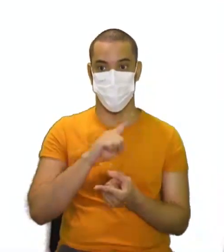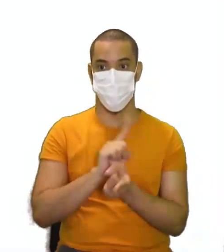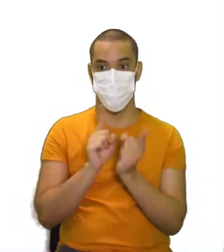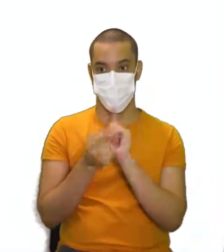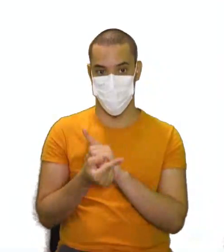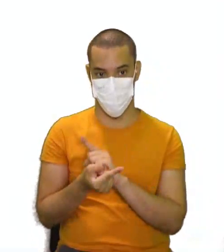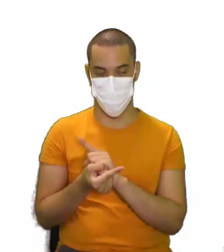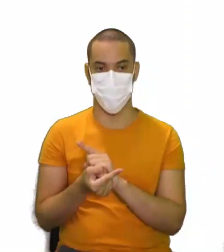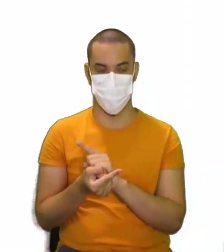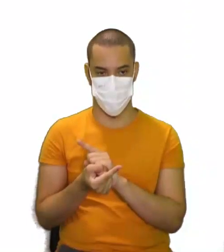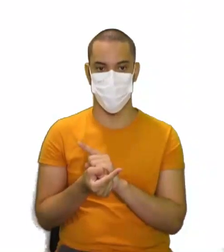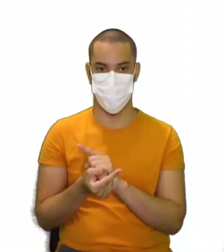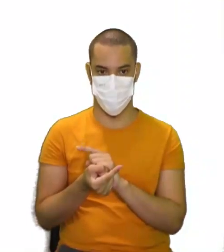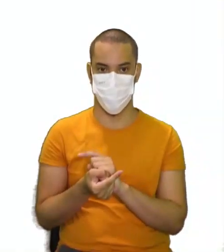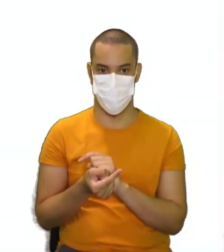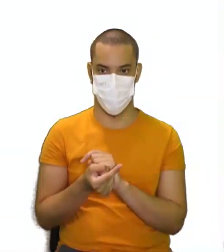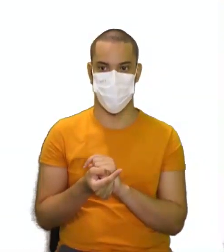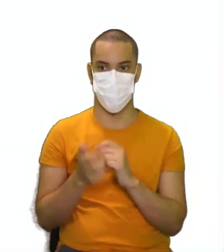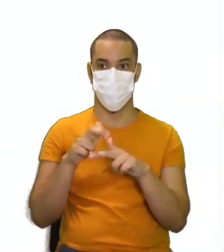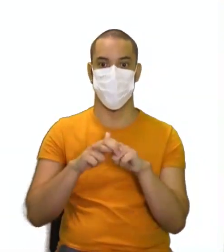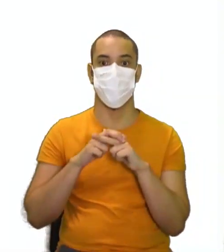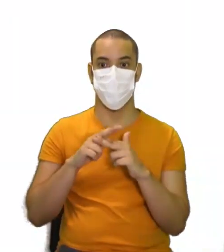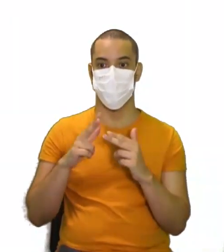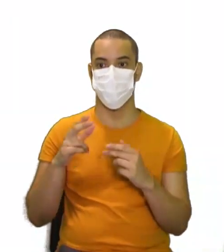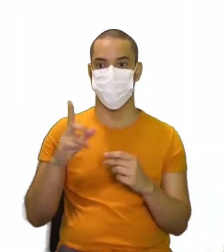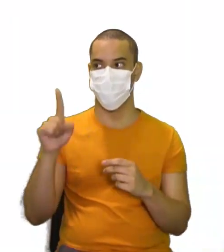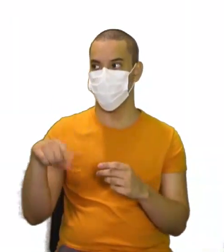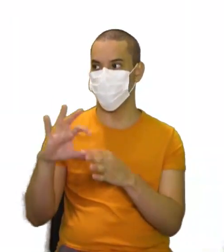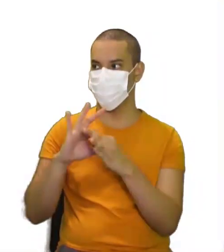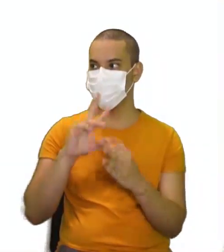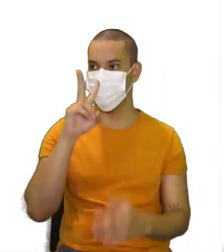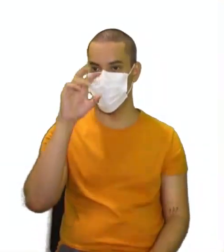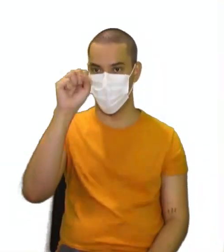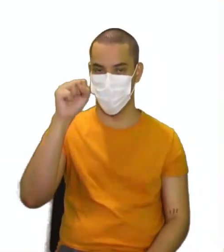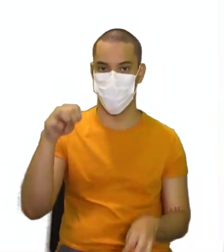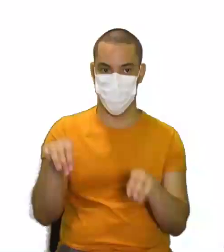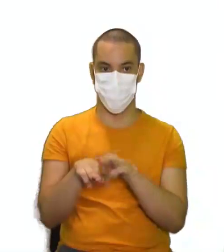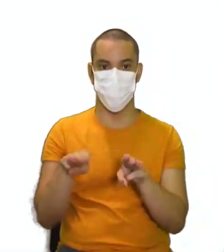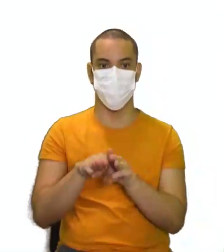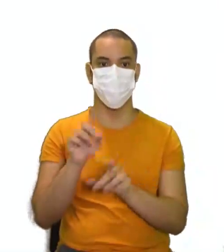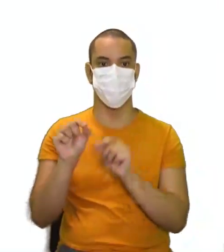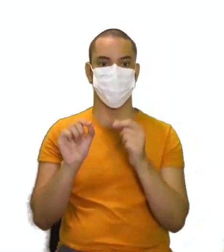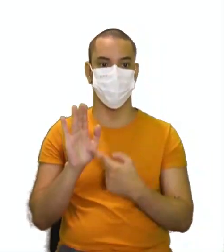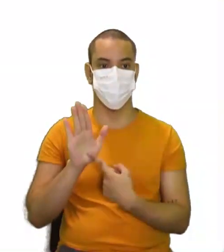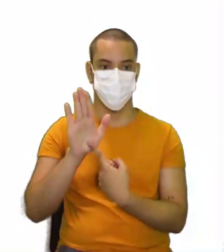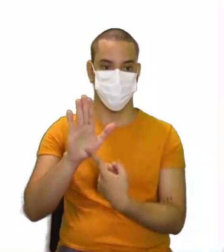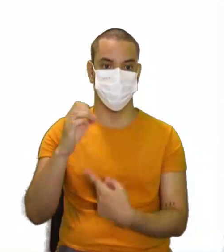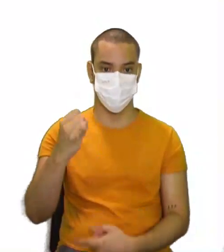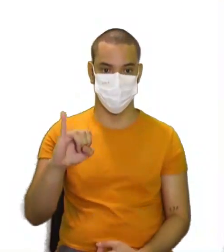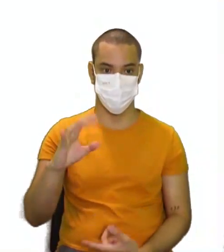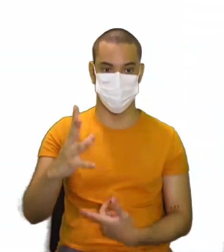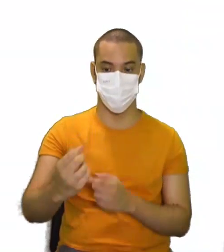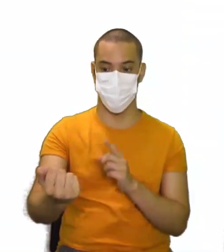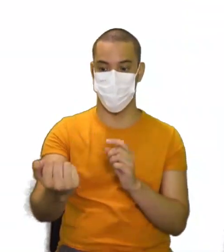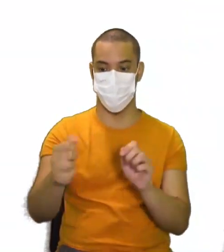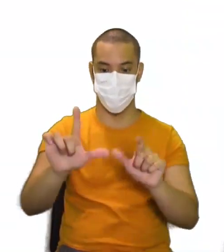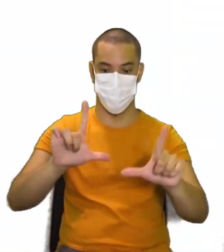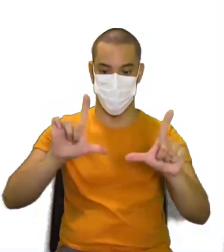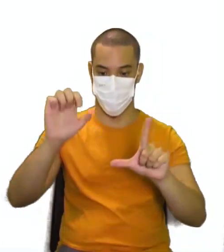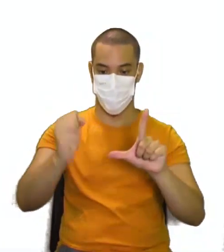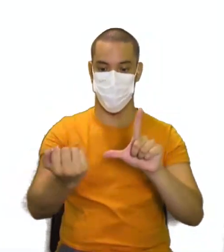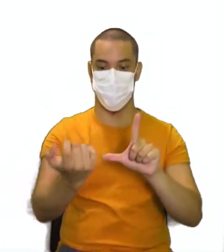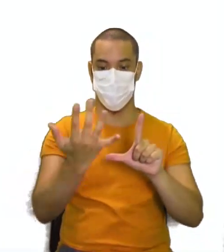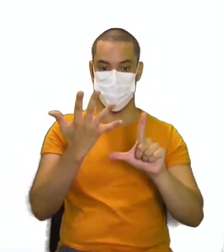contrários. Olha só, corrente e força magnética. Então, o que você vai fazer? Se o campo está entrando na TV